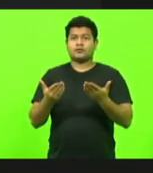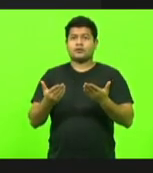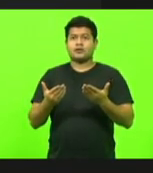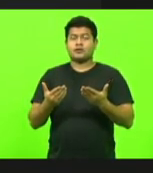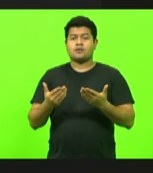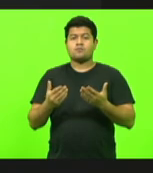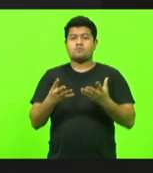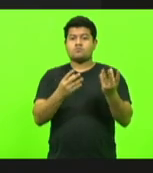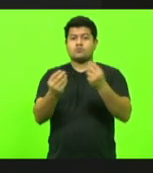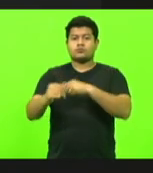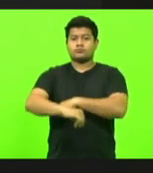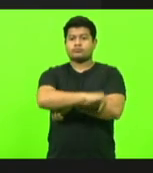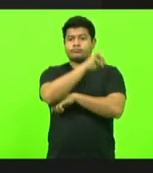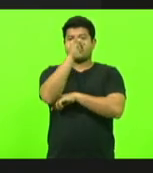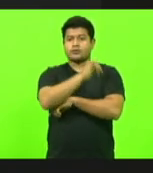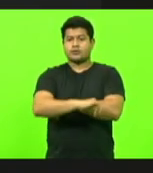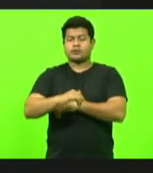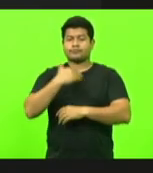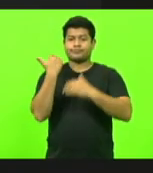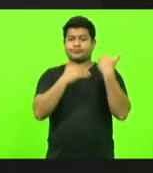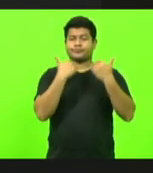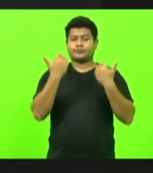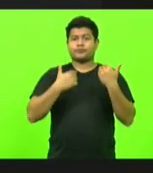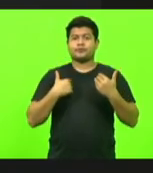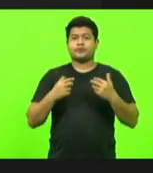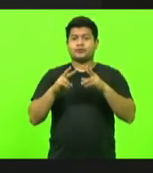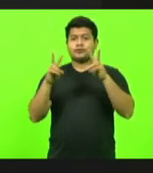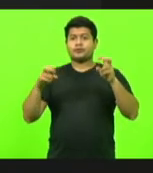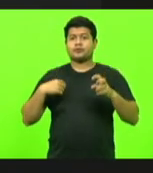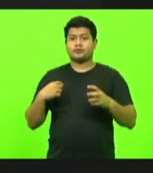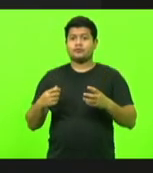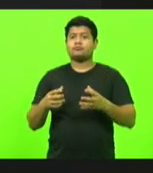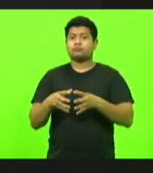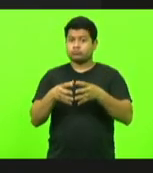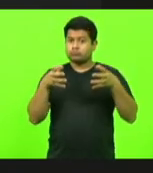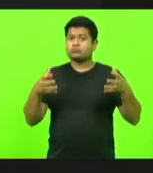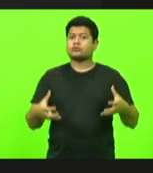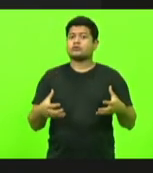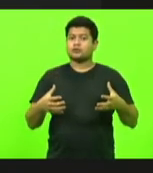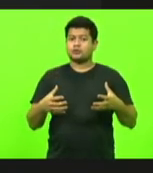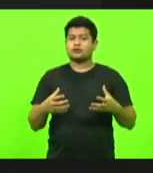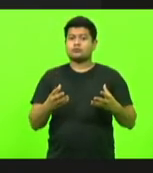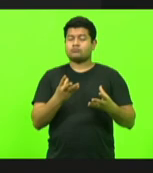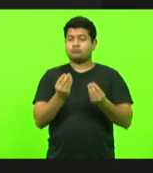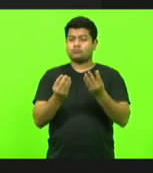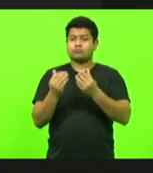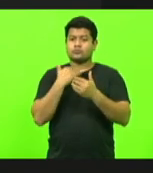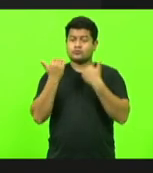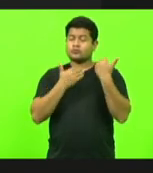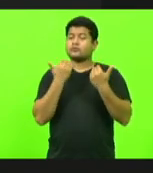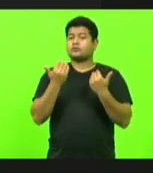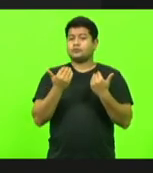baleias aqui em Santa Catarina. O número acentuado de mortes desses animais por rede